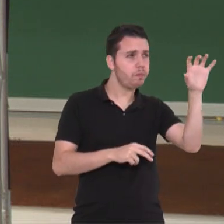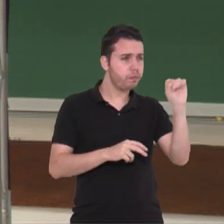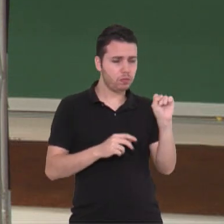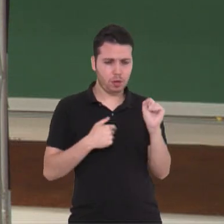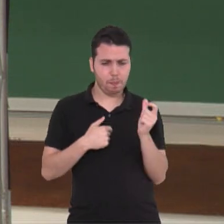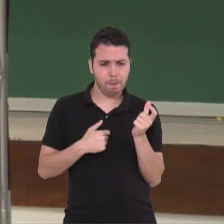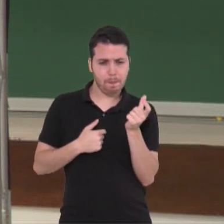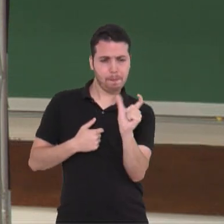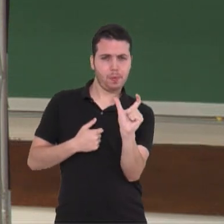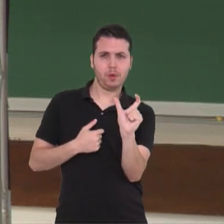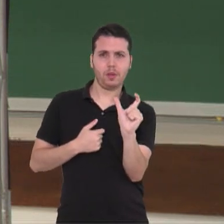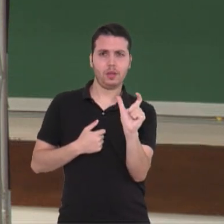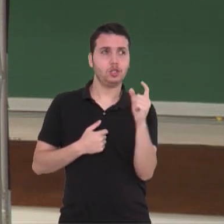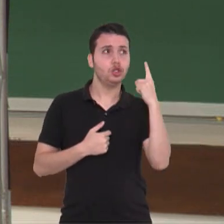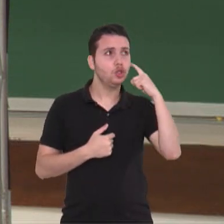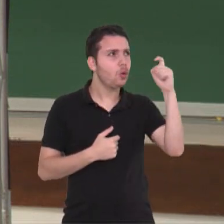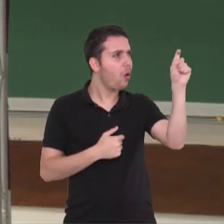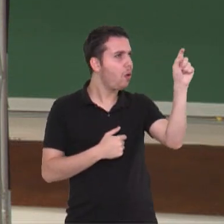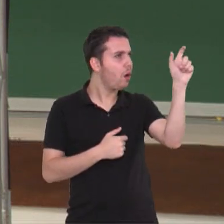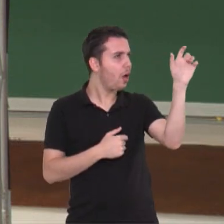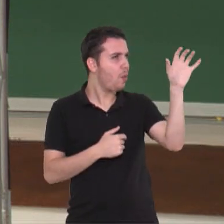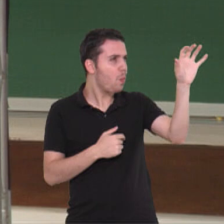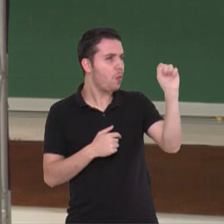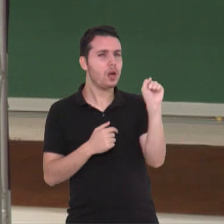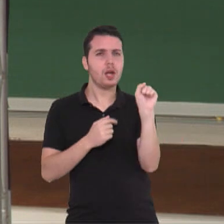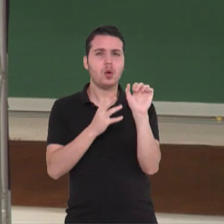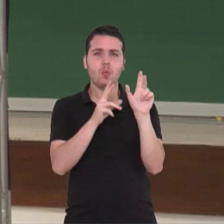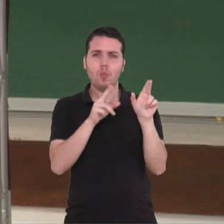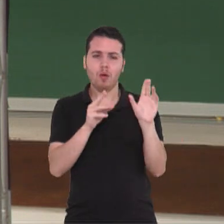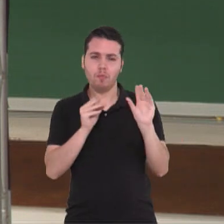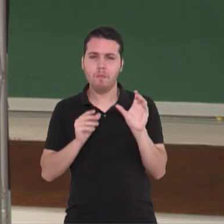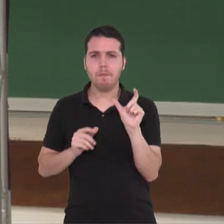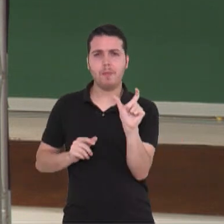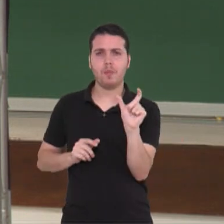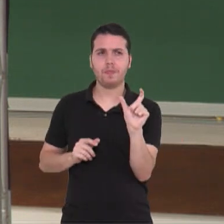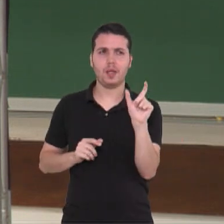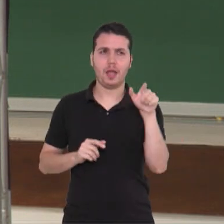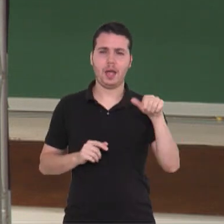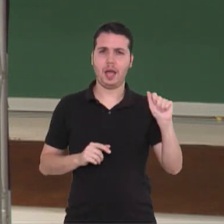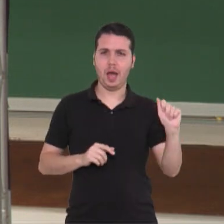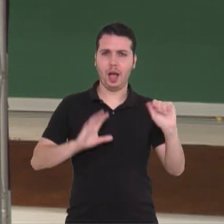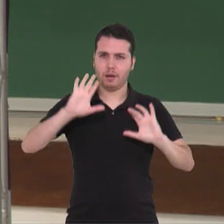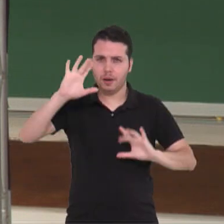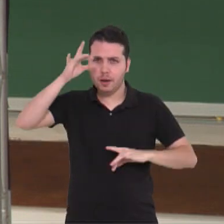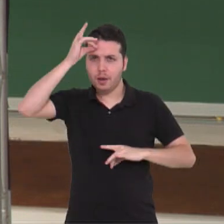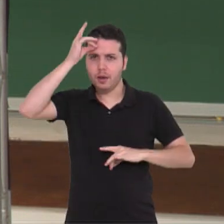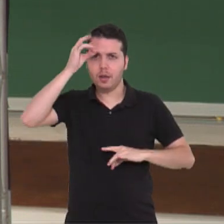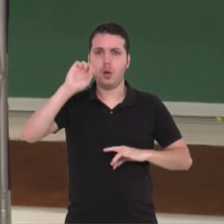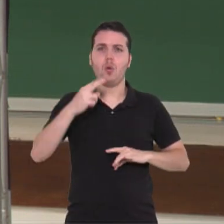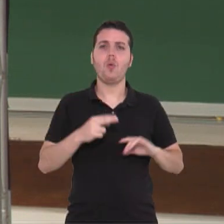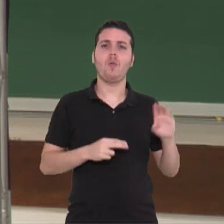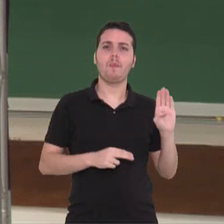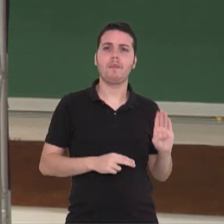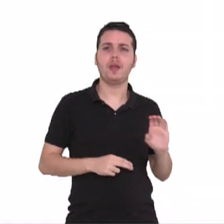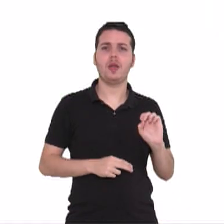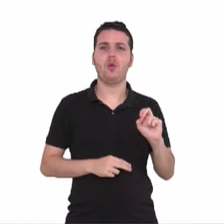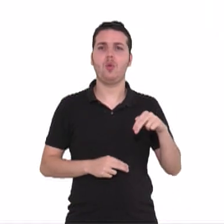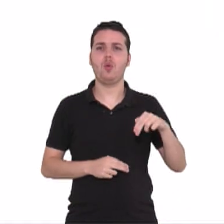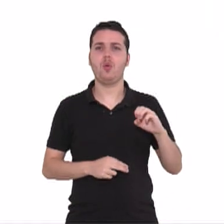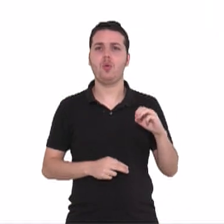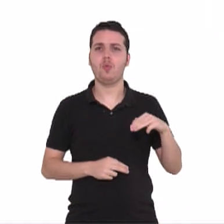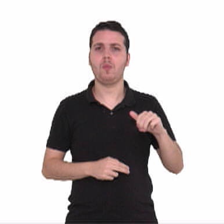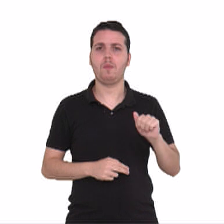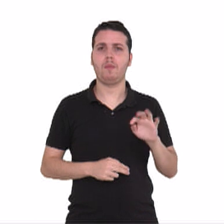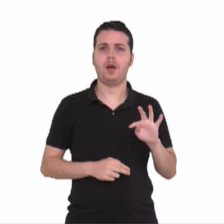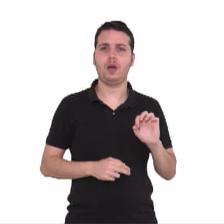HQ, que é a referência da história em quadrinho? Personificação ou onomatopeia?